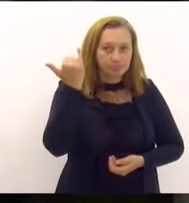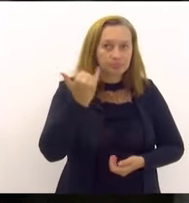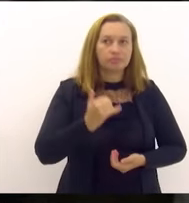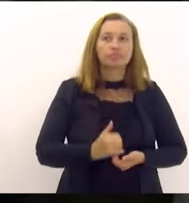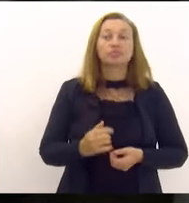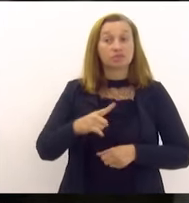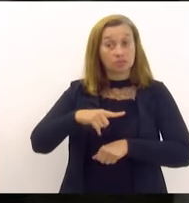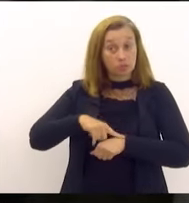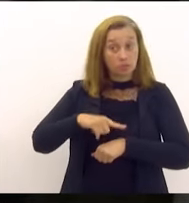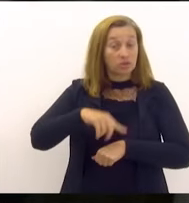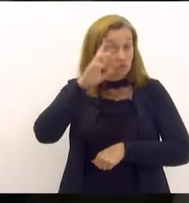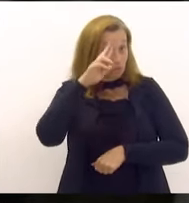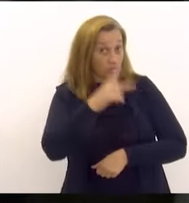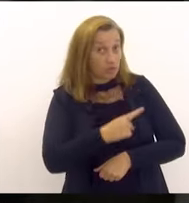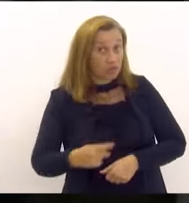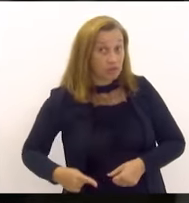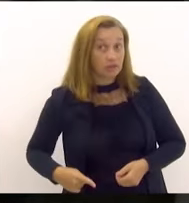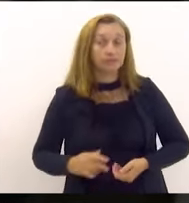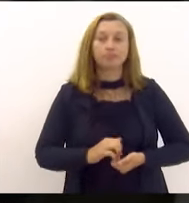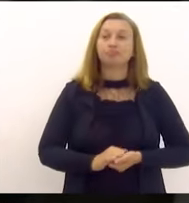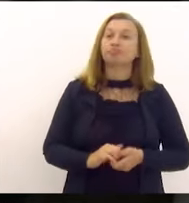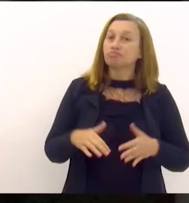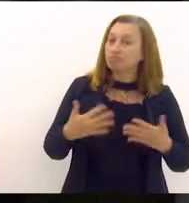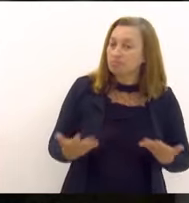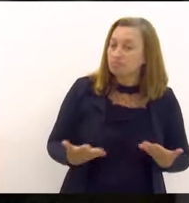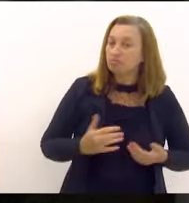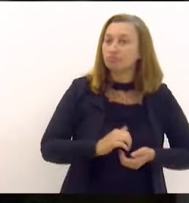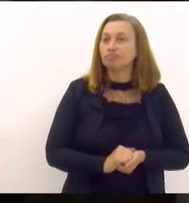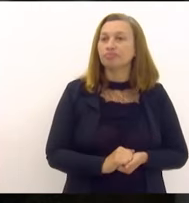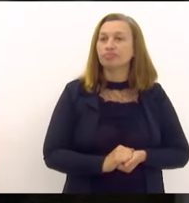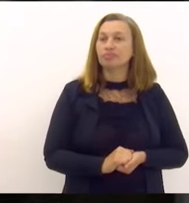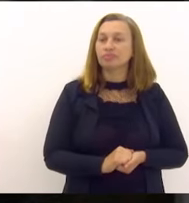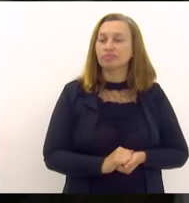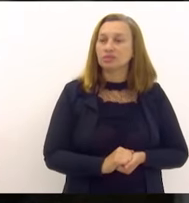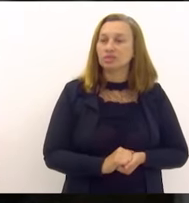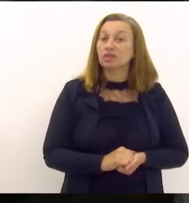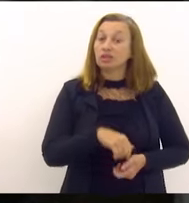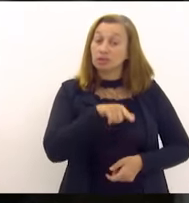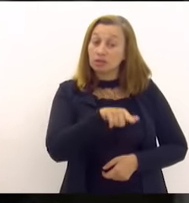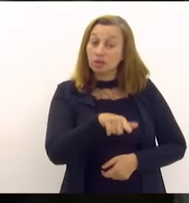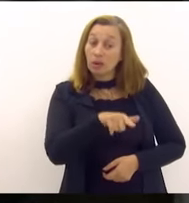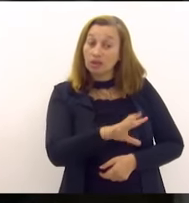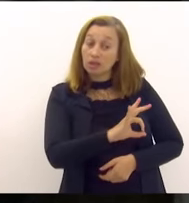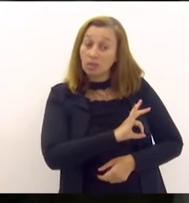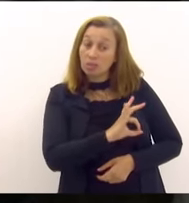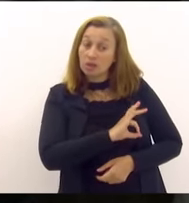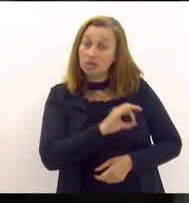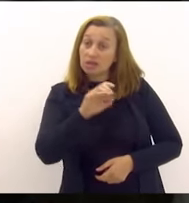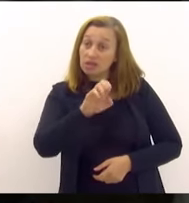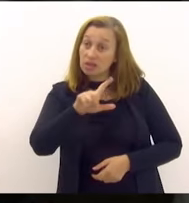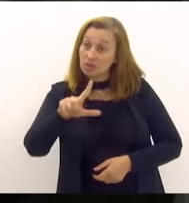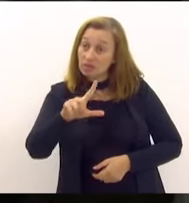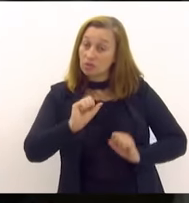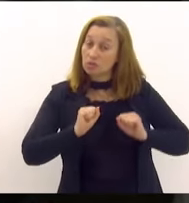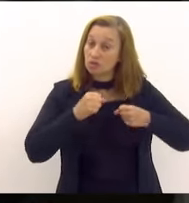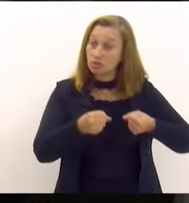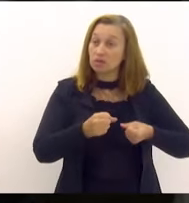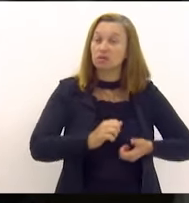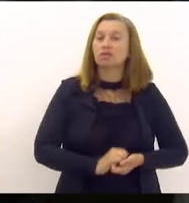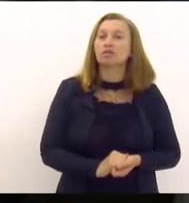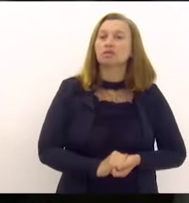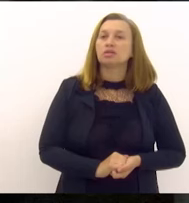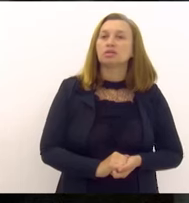nesse momento, presidente. Ou seja, estão no chão da fábrica, estão ali na Polícia Civil se dedicando.